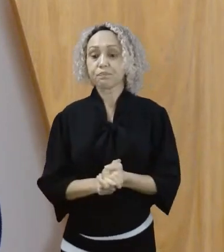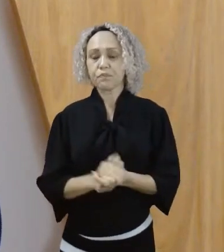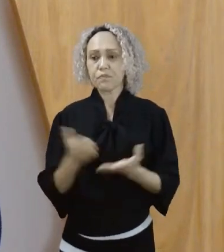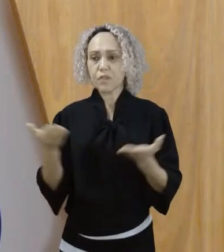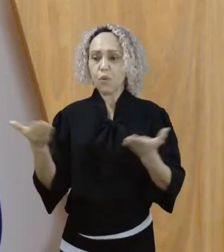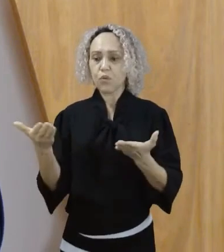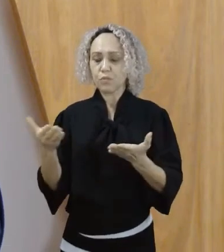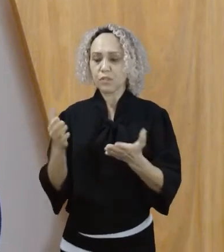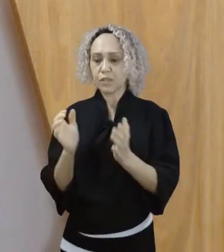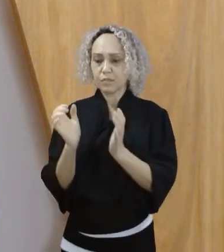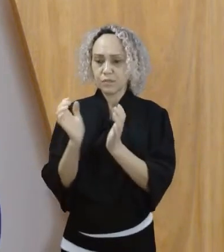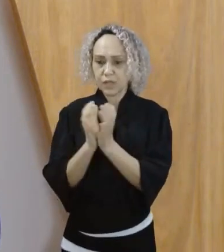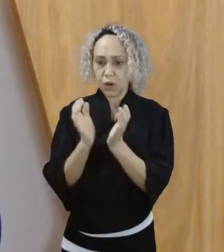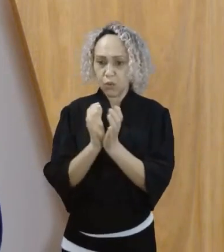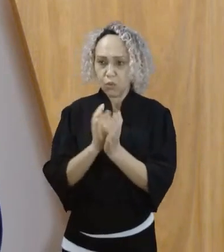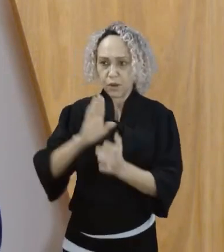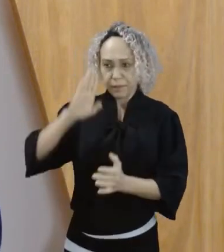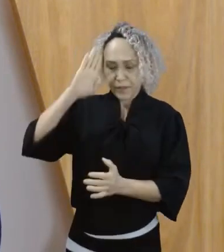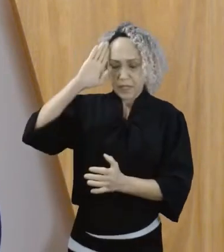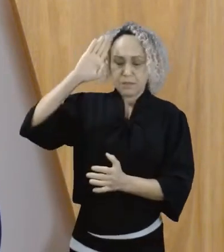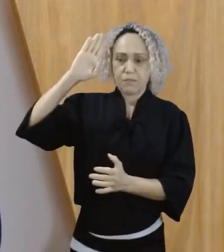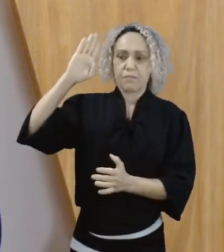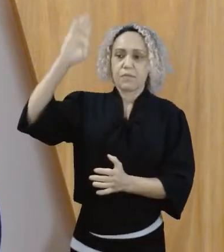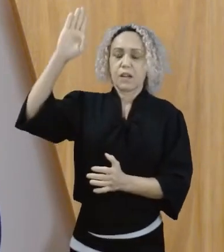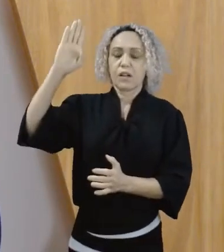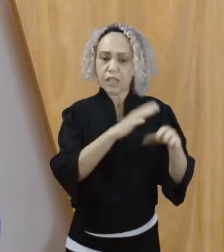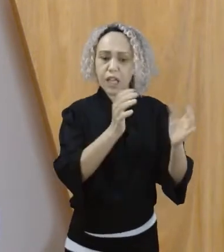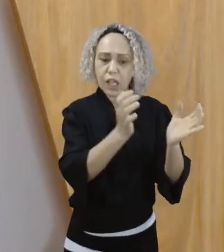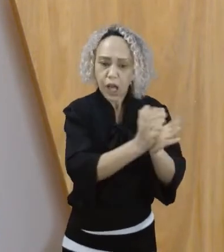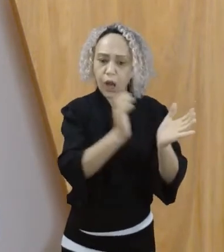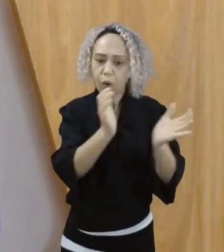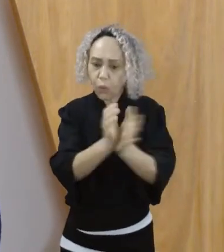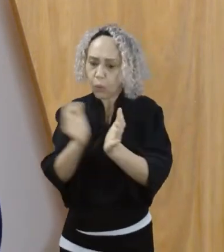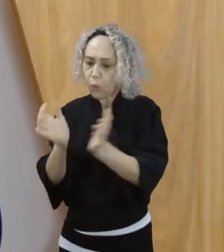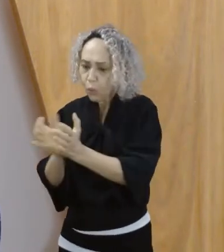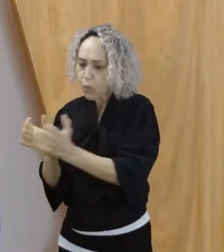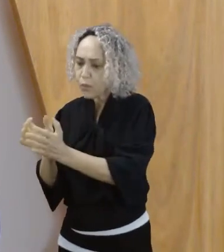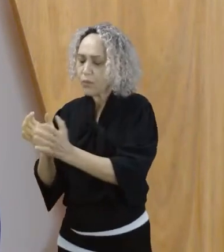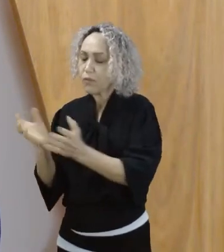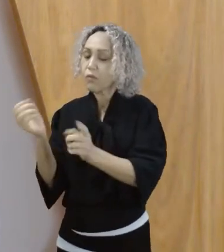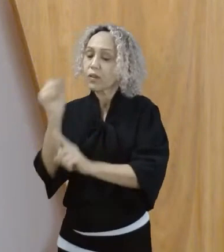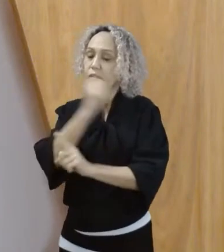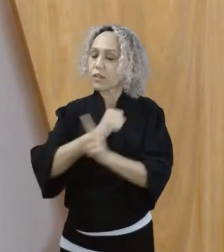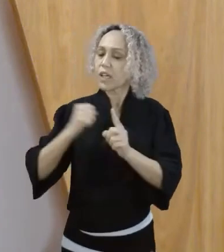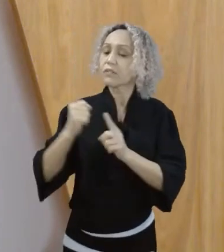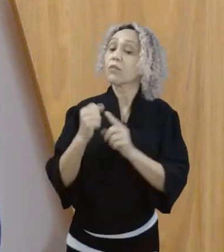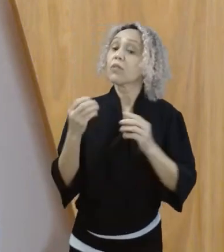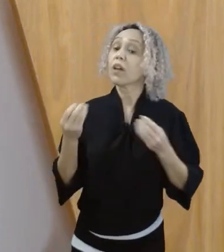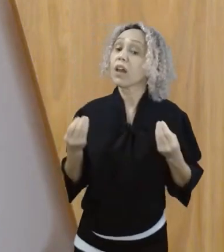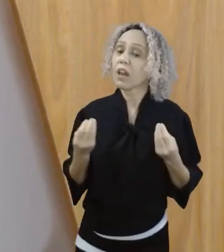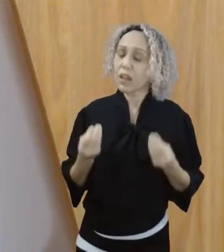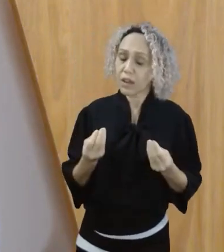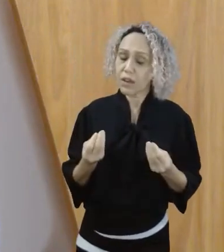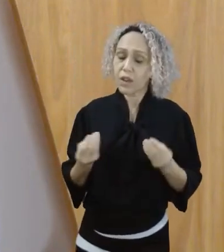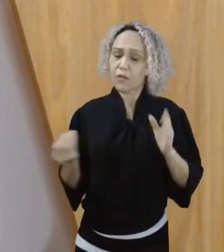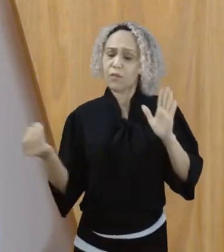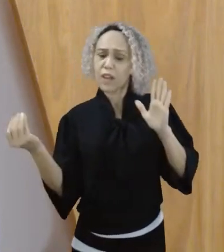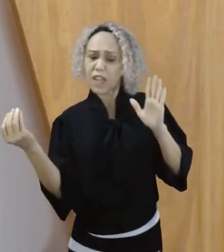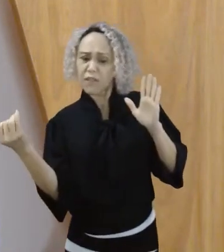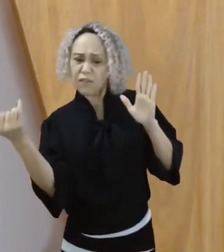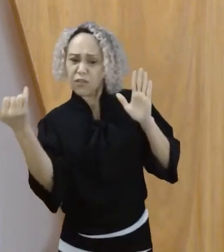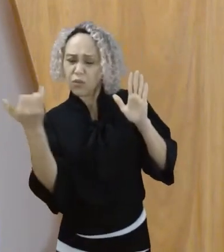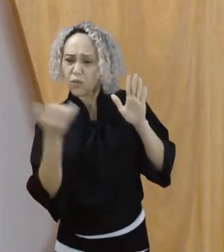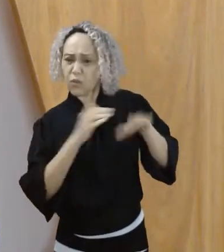chefes de estado recebam essas contribuições o grande pedido é com certeza a institucionalização da